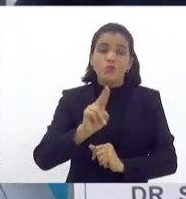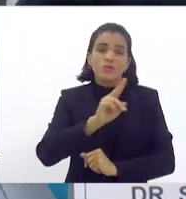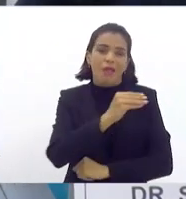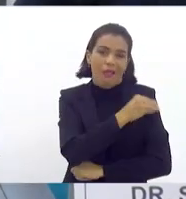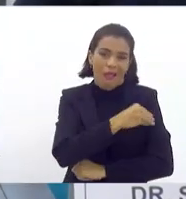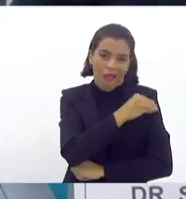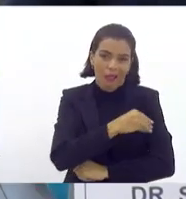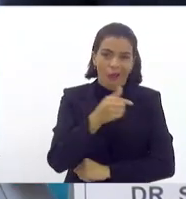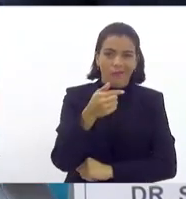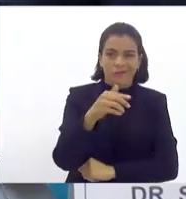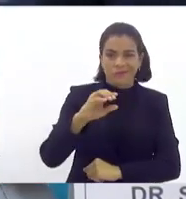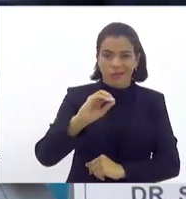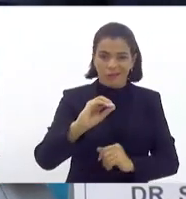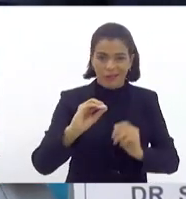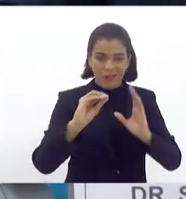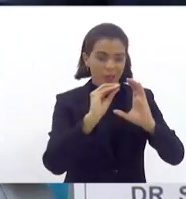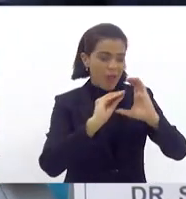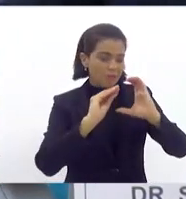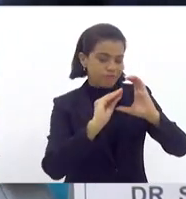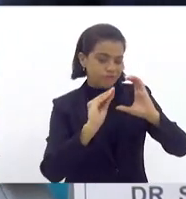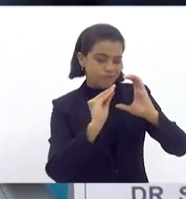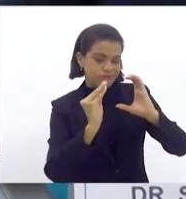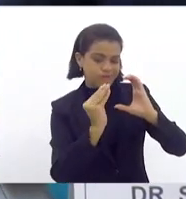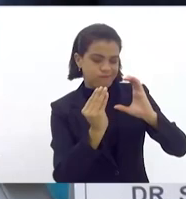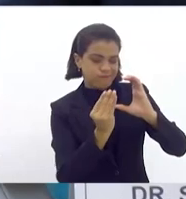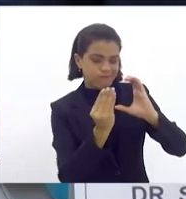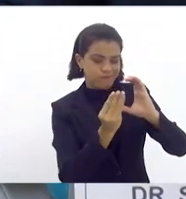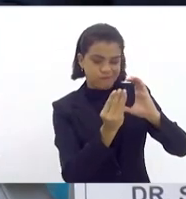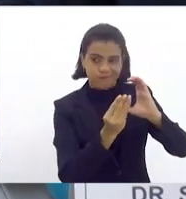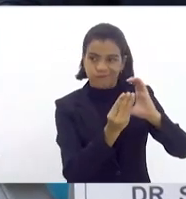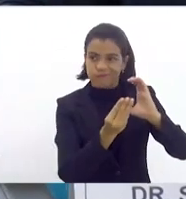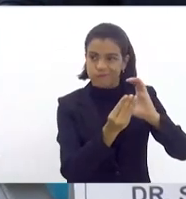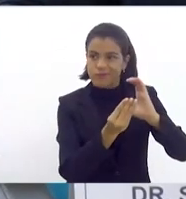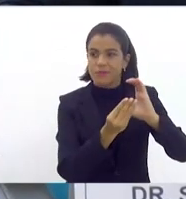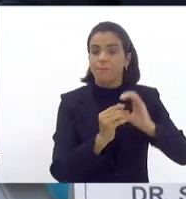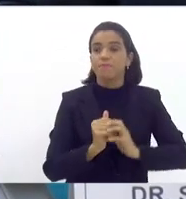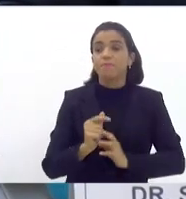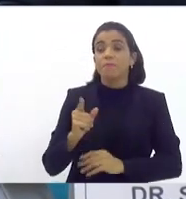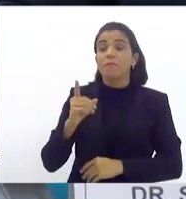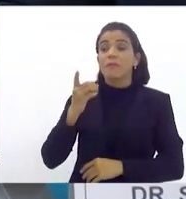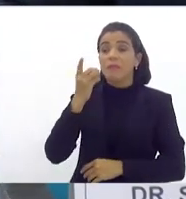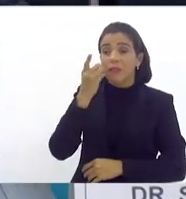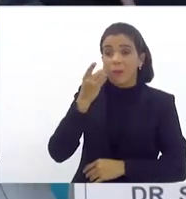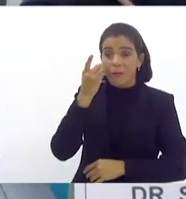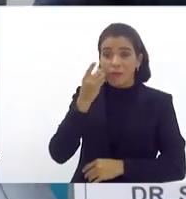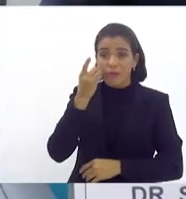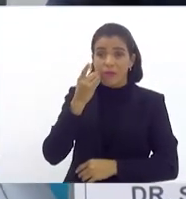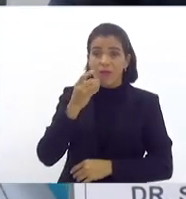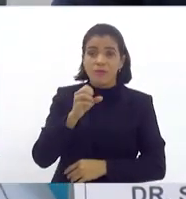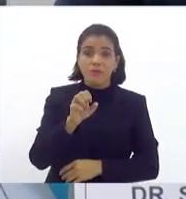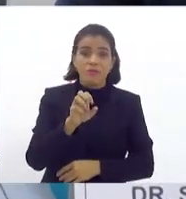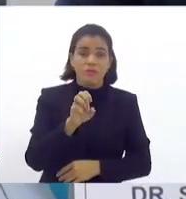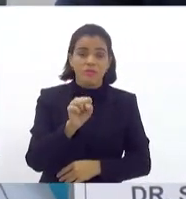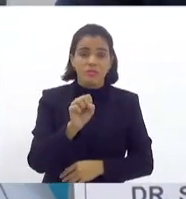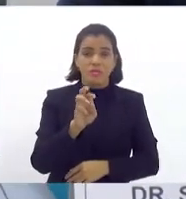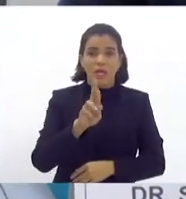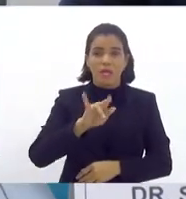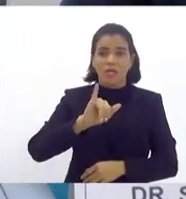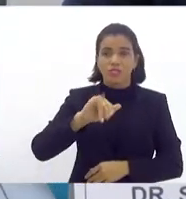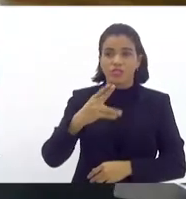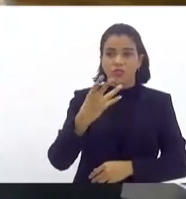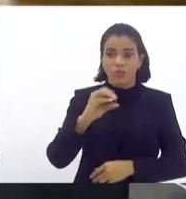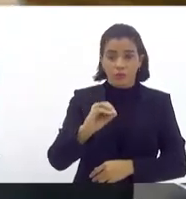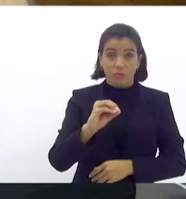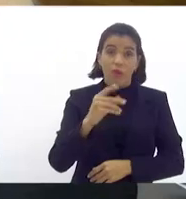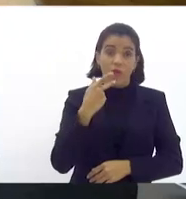higienizadas com álcool 70 e dá outras providências. Para aparecer, deputado doutor Serginho. Presidente, eu havia dado um parecer